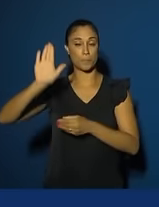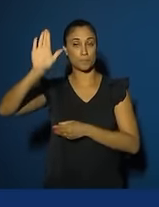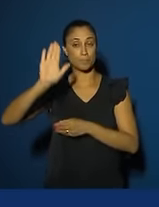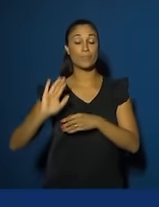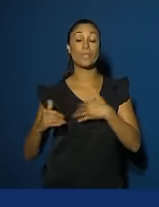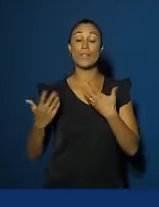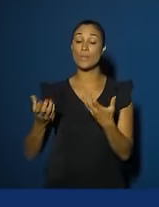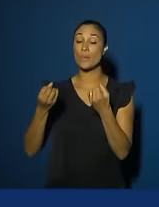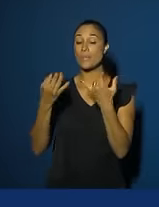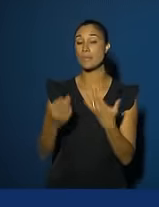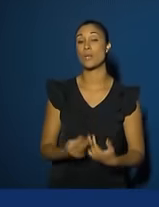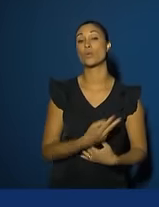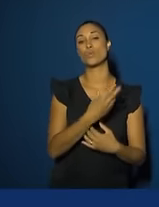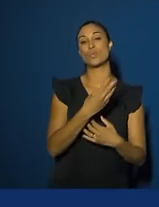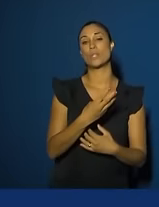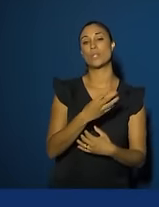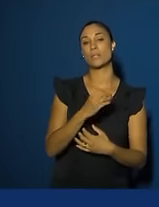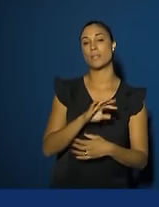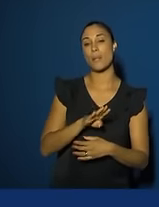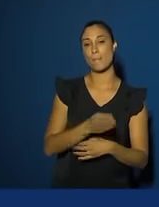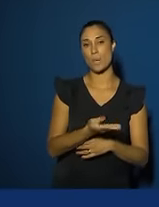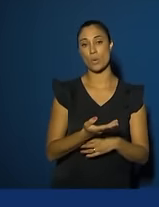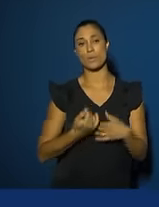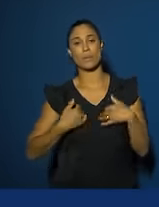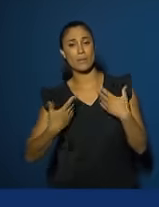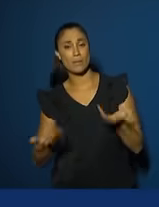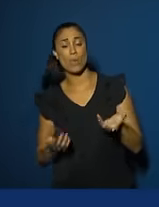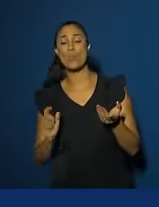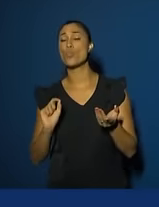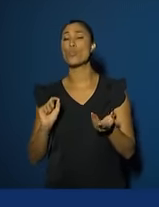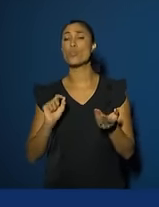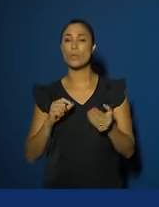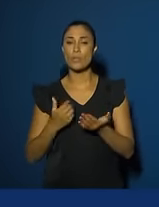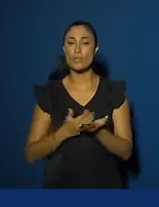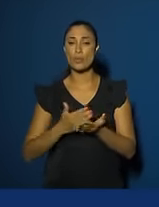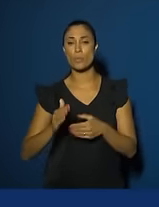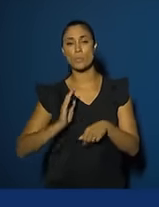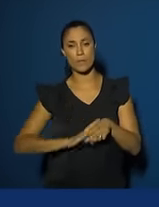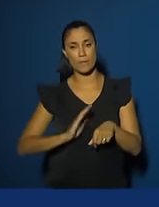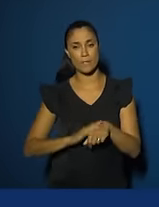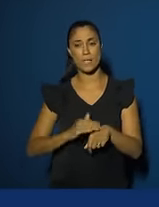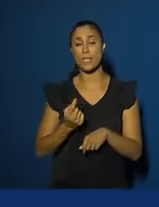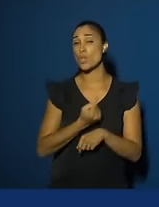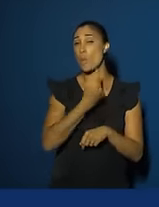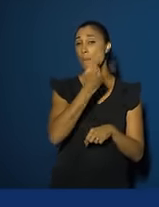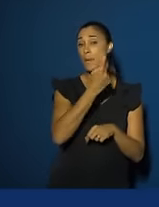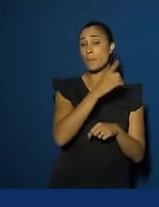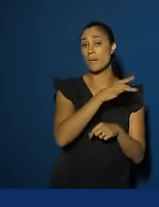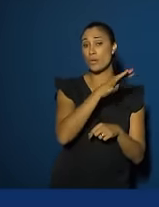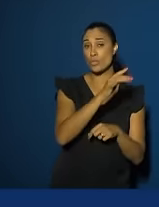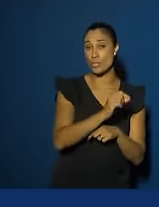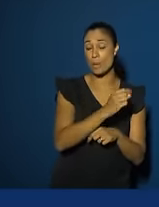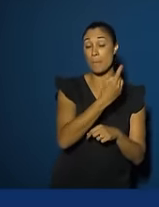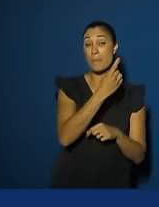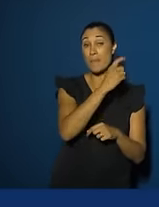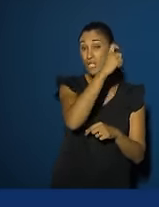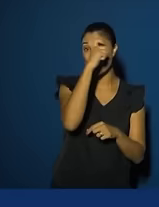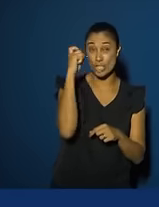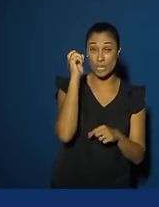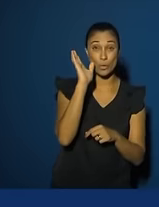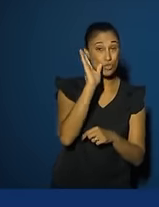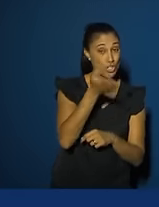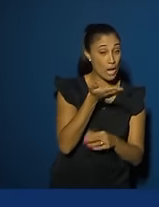isso explica os 230 bilhões então o que que nós começamos a fazer desde o primeiro desde o primeiro de janeiro